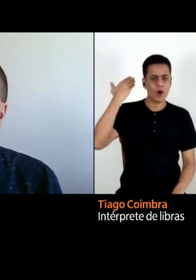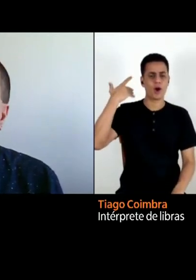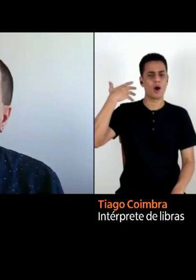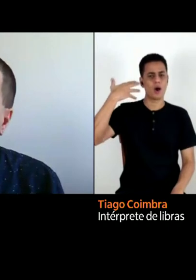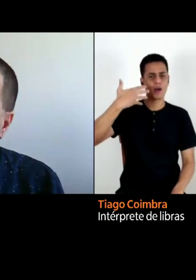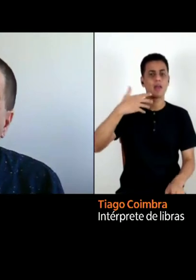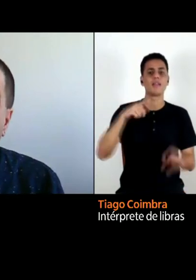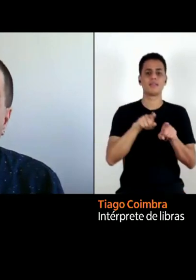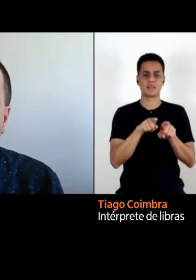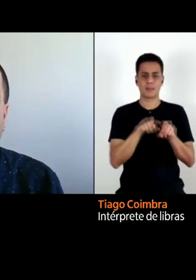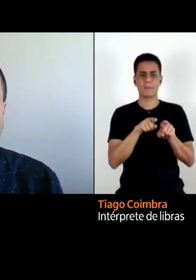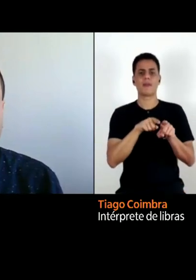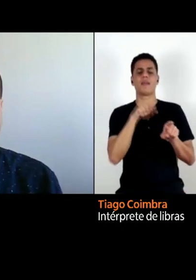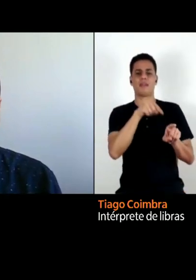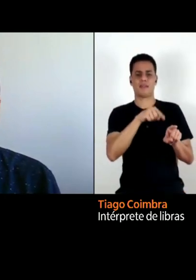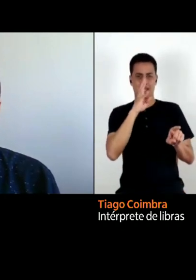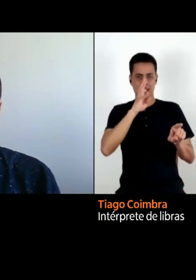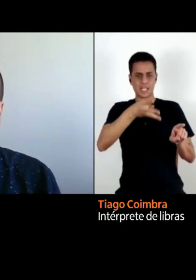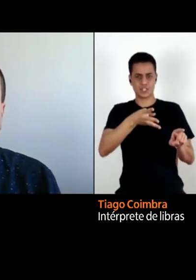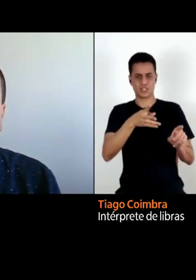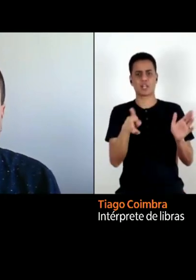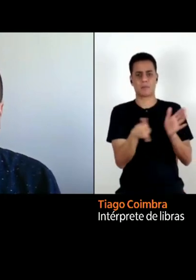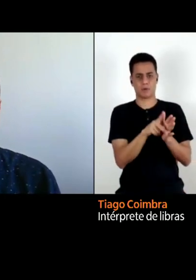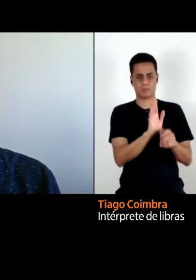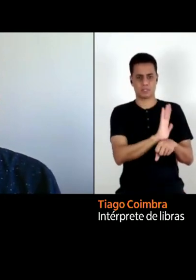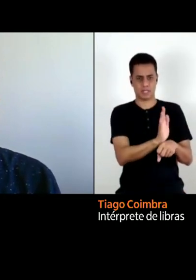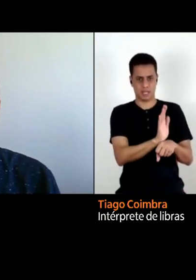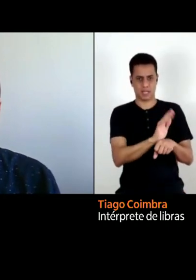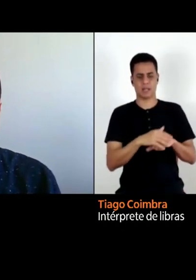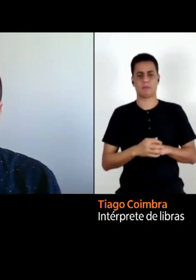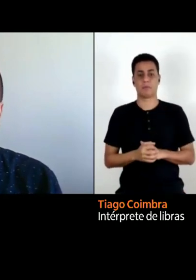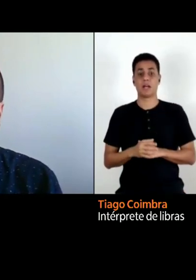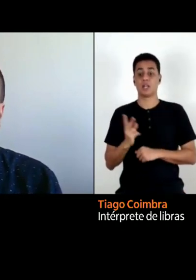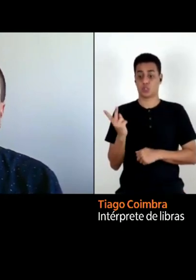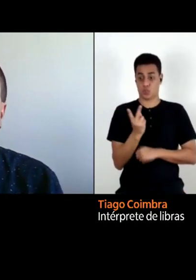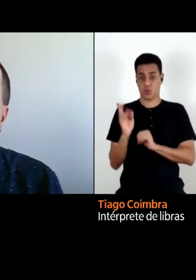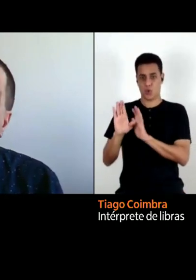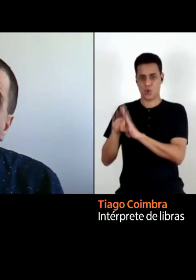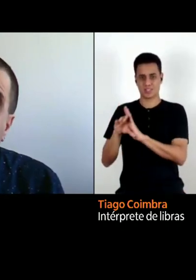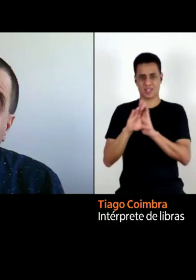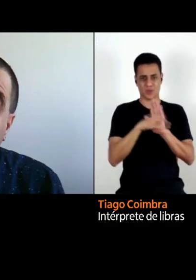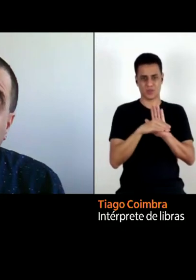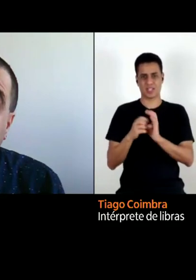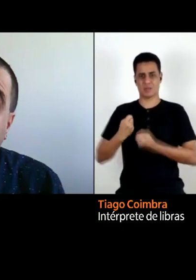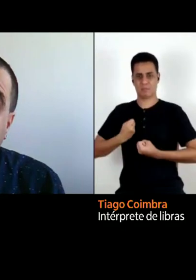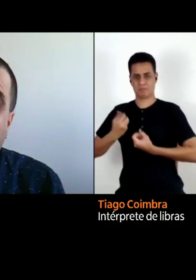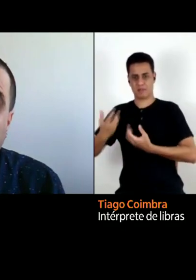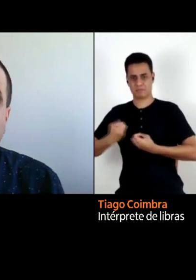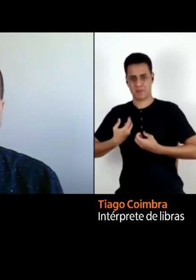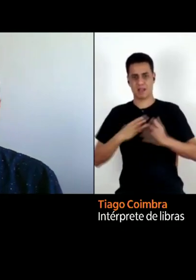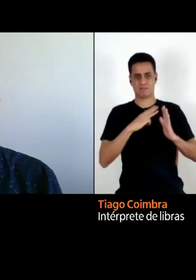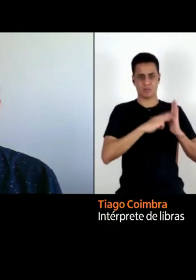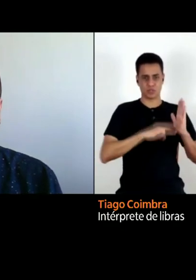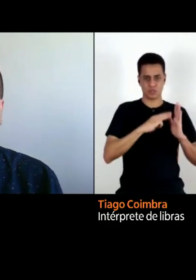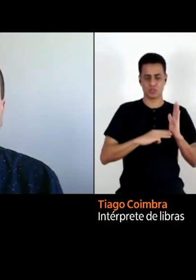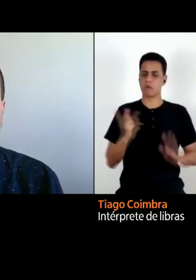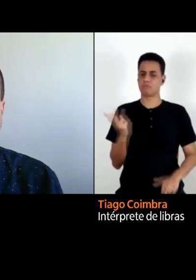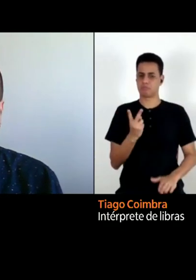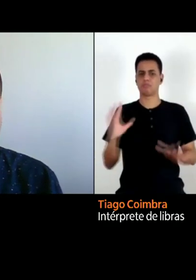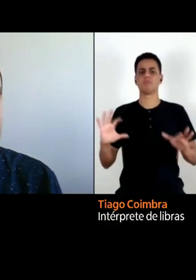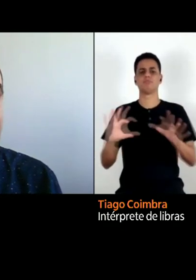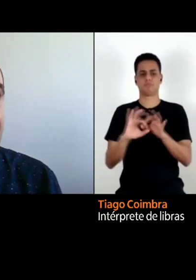fixas, elas são intercambiáveis e circulam entre os estatutos da interdisciplinaridade,